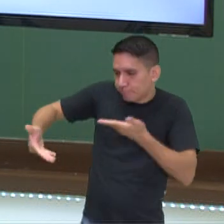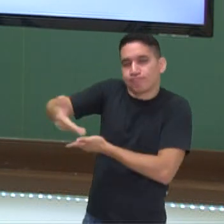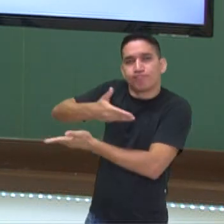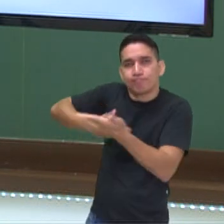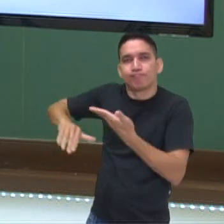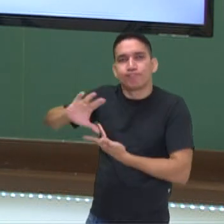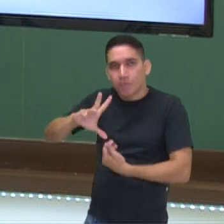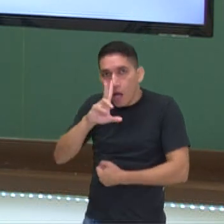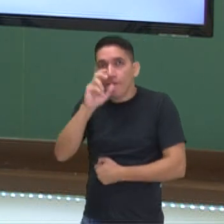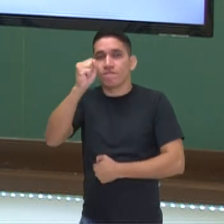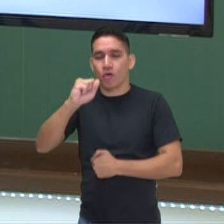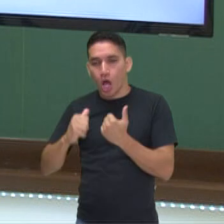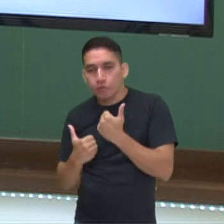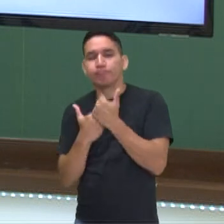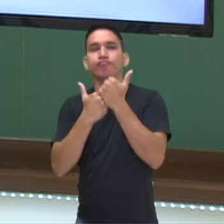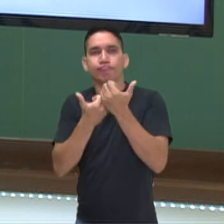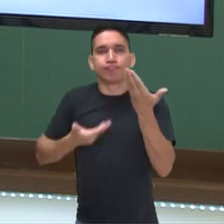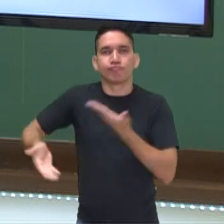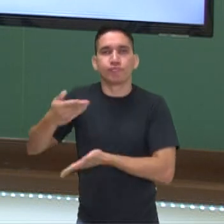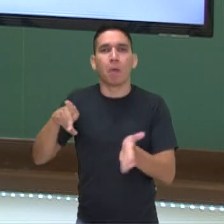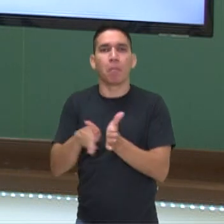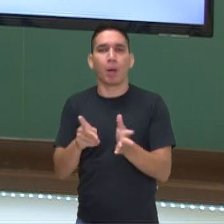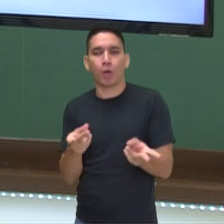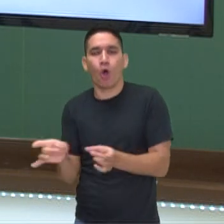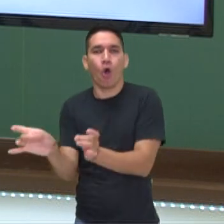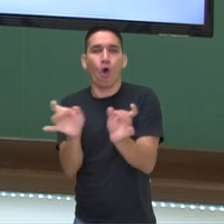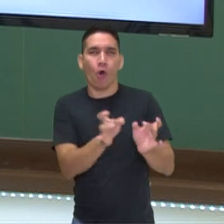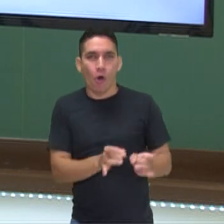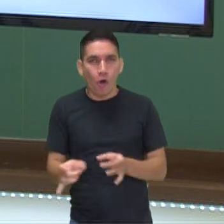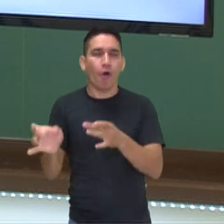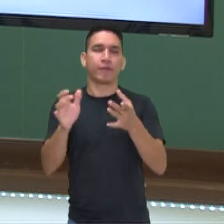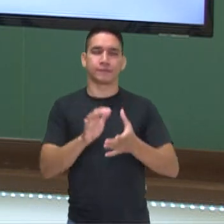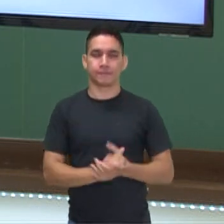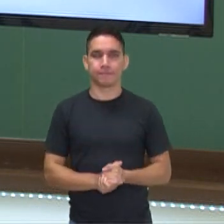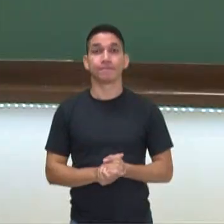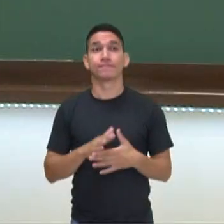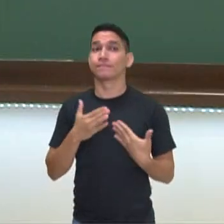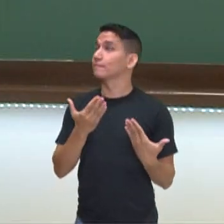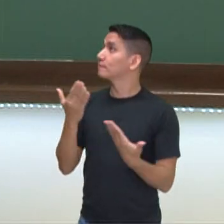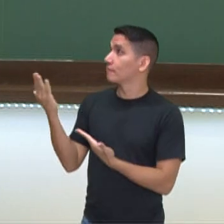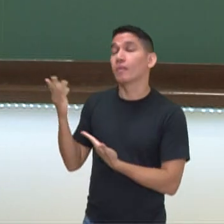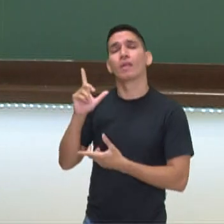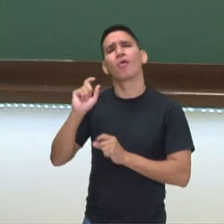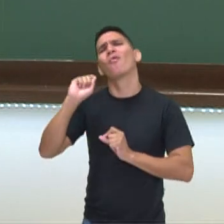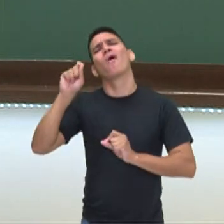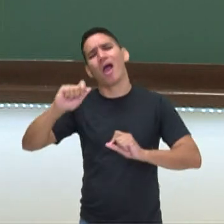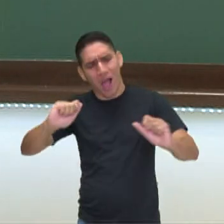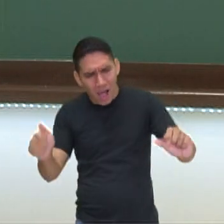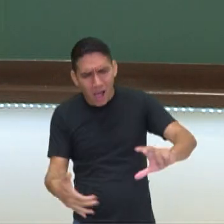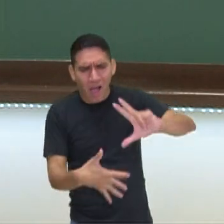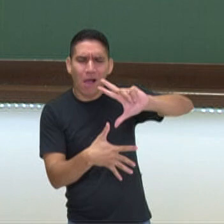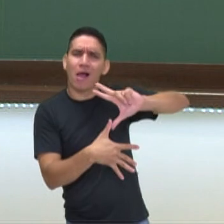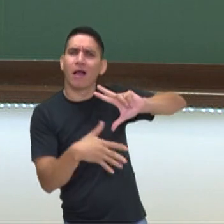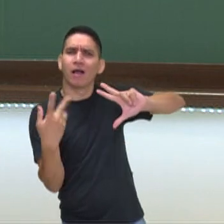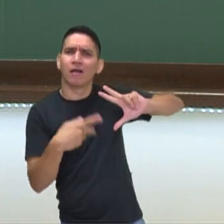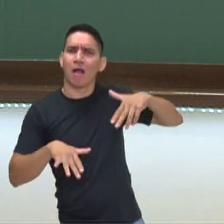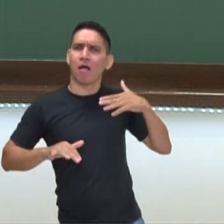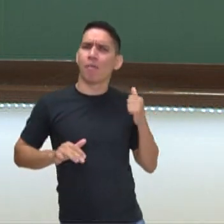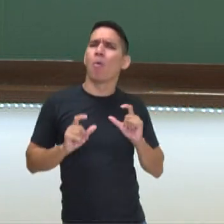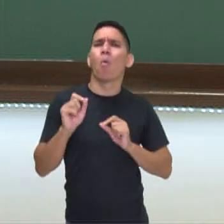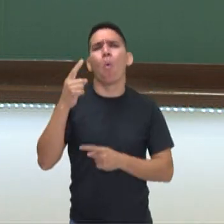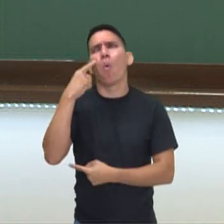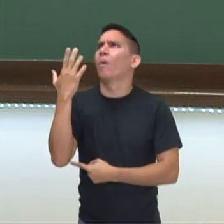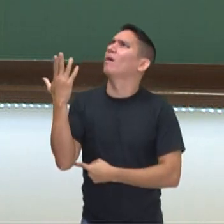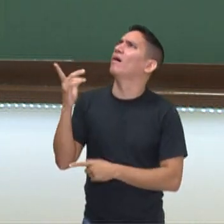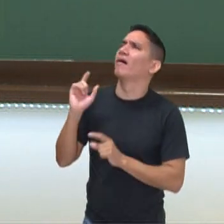fortalecimento do comércio regional. Então aqui a América Espanhola, né? O que é a América Espanhola. E daí eu convido você a